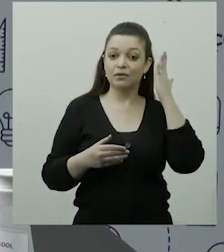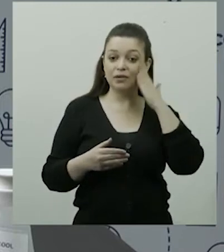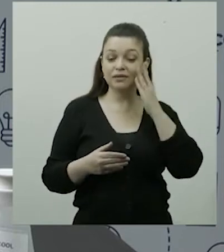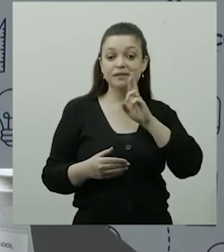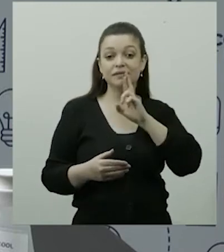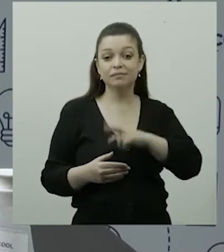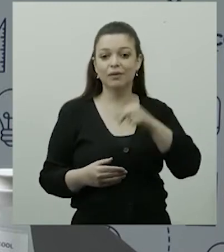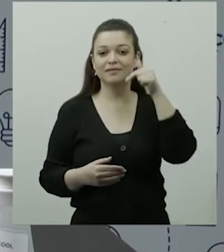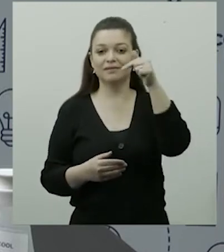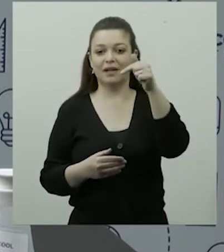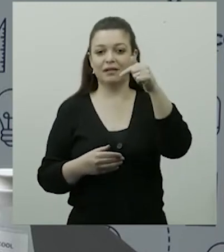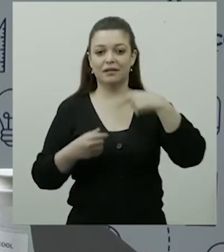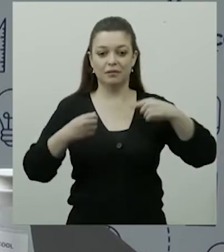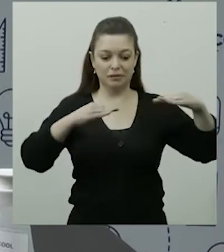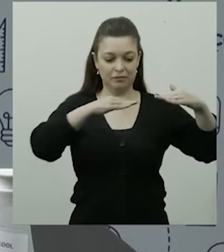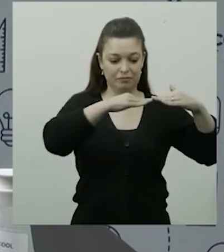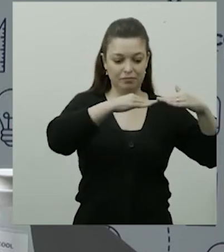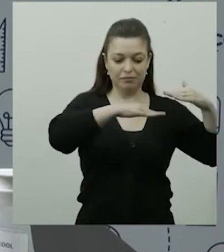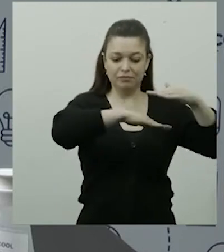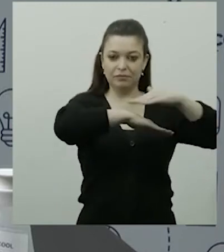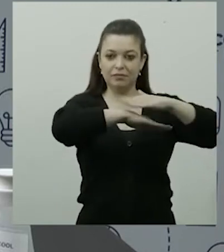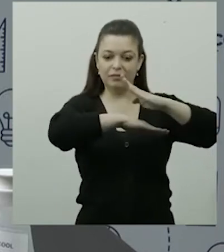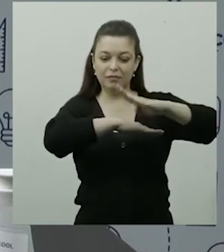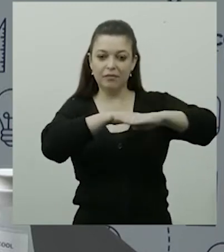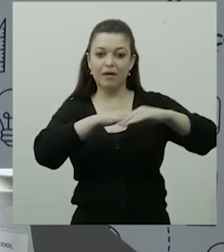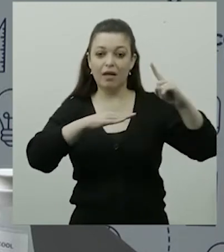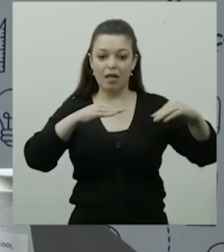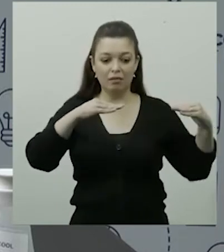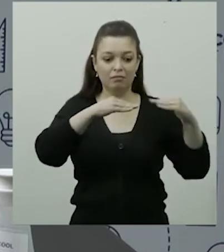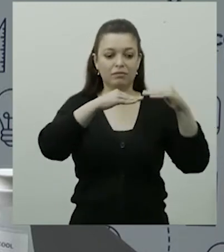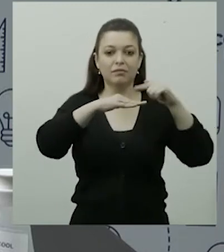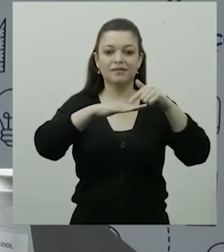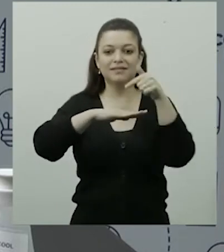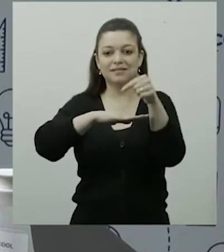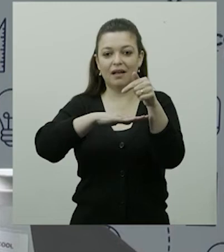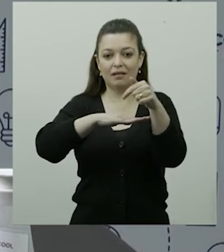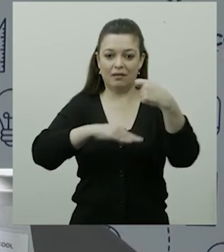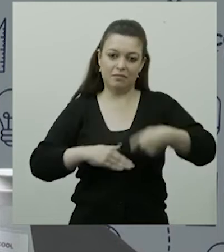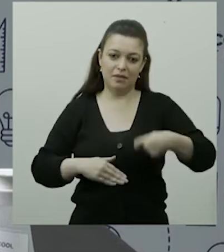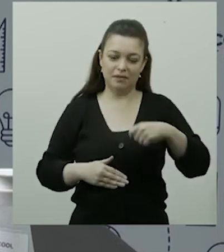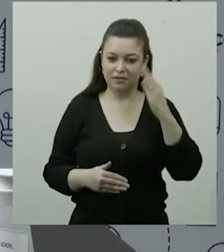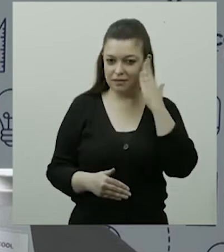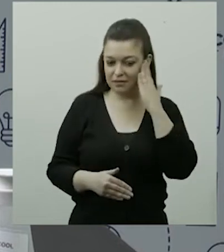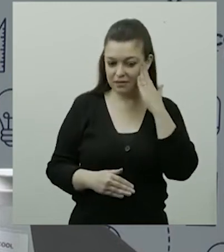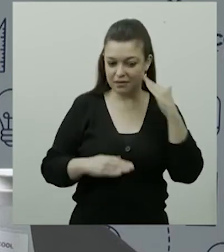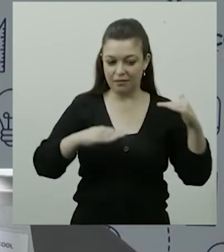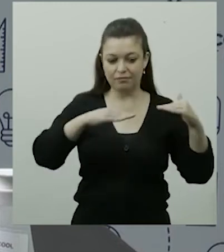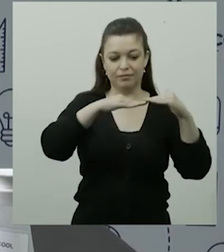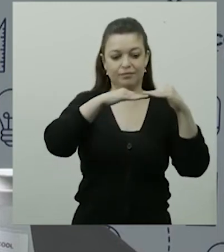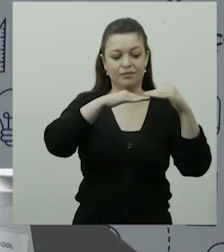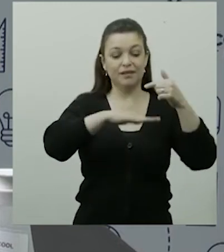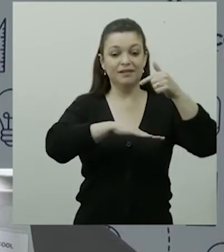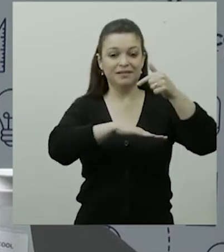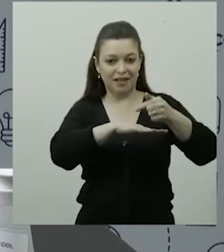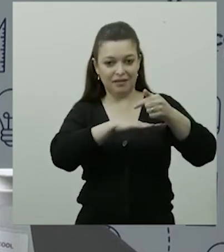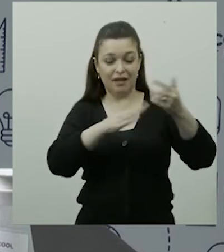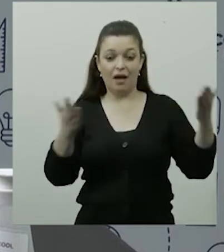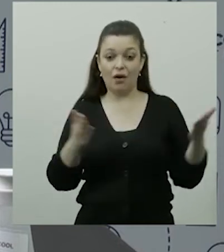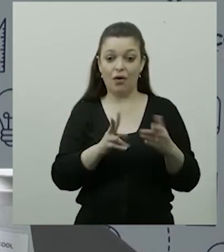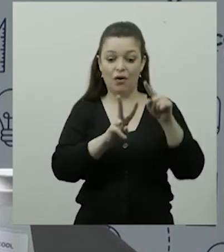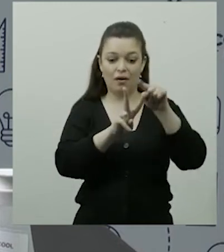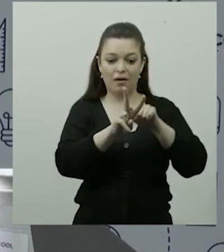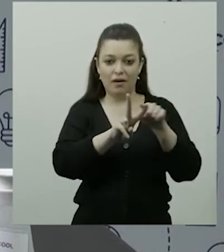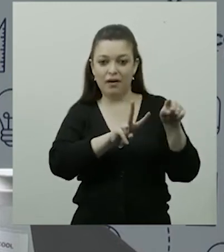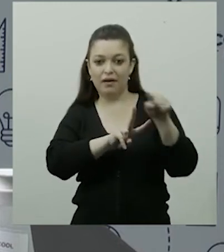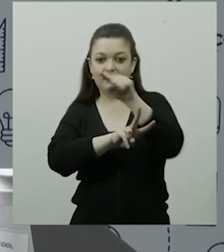peça do dominó precisava ter o número 7. E agora nós temos a raiz quadrada